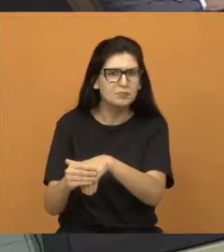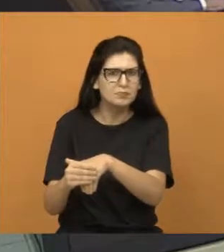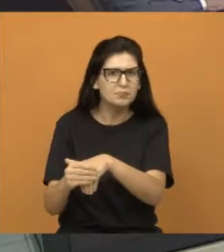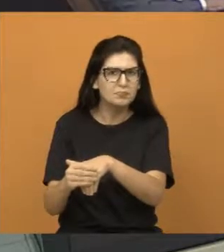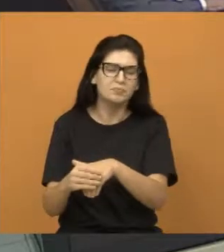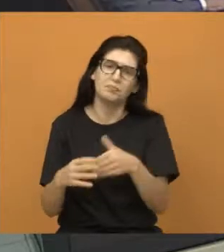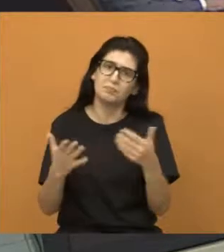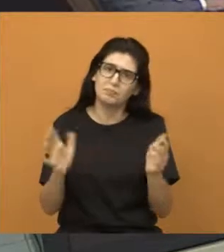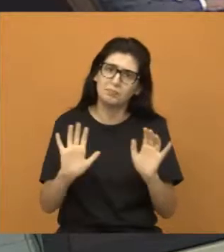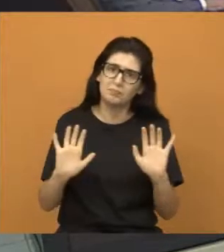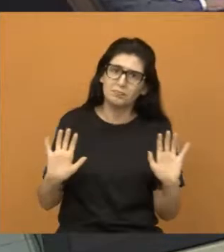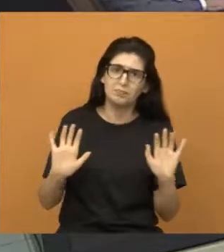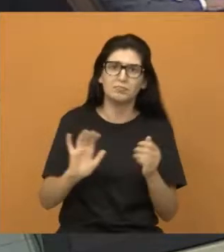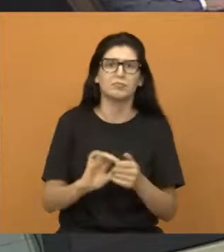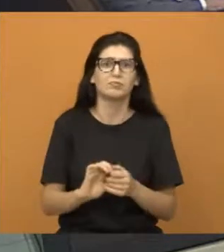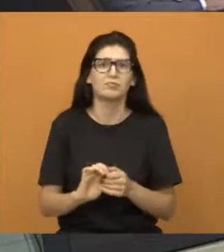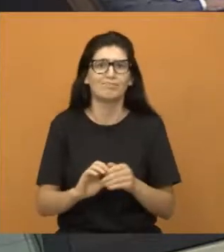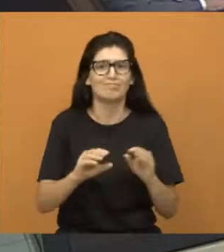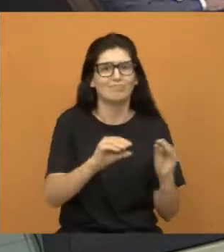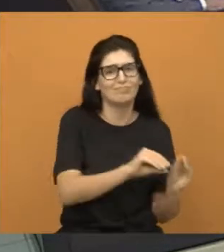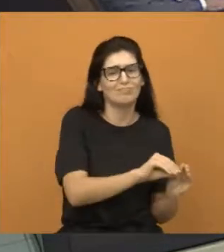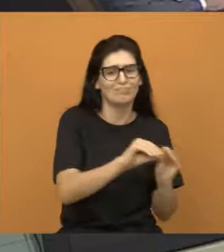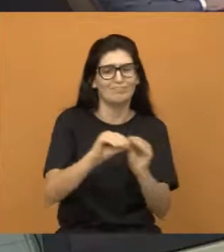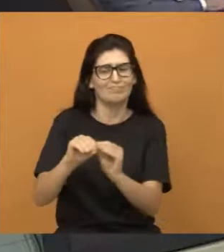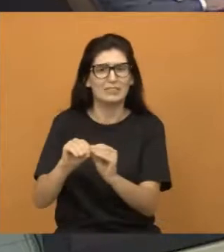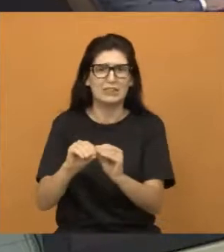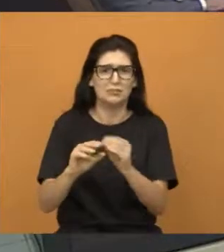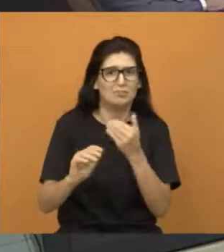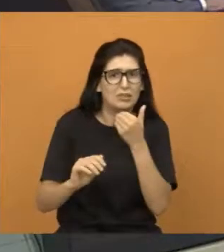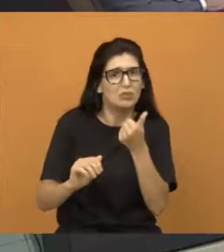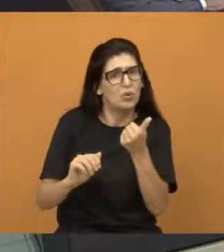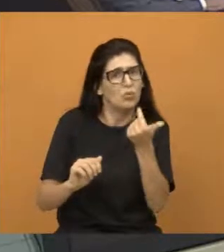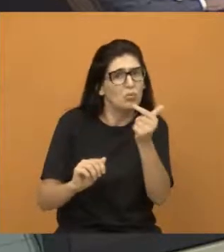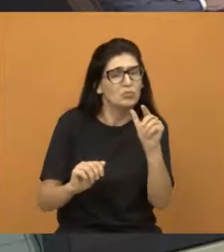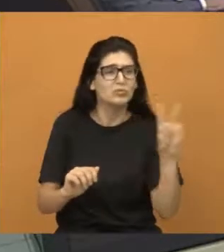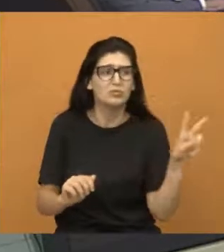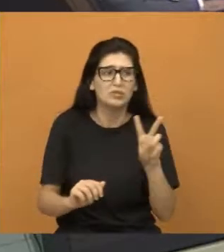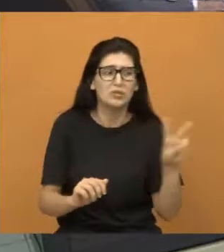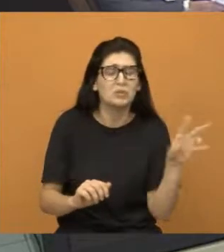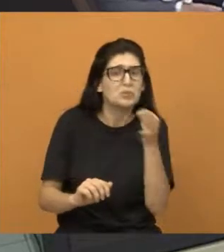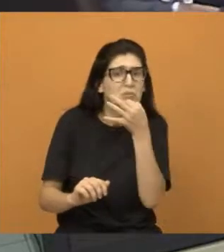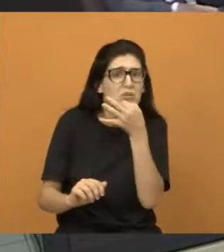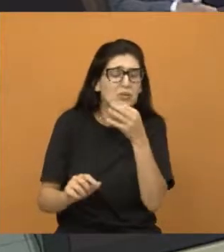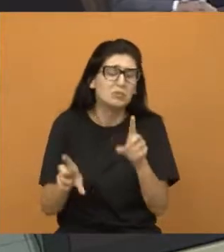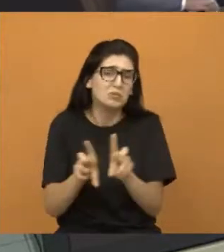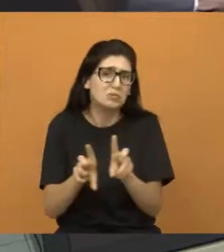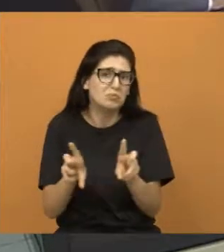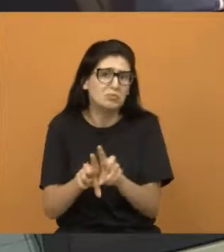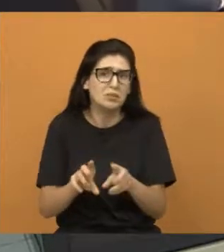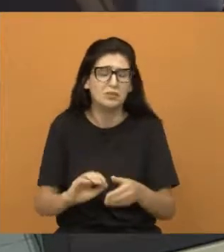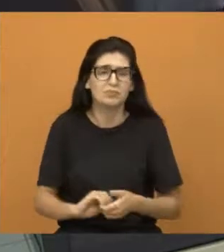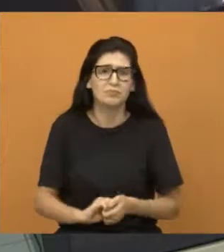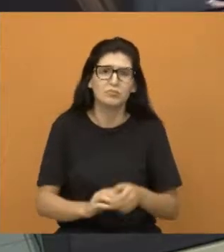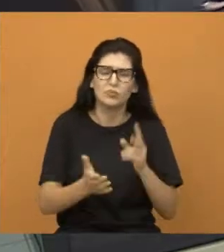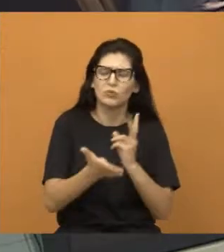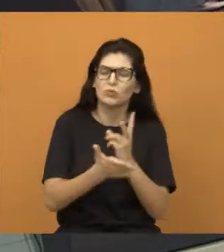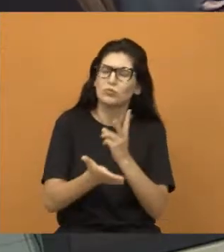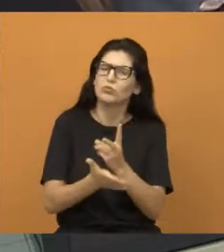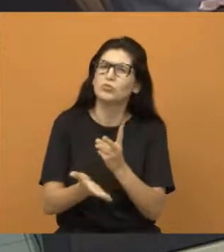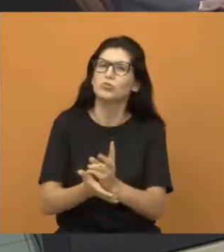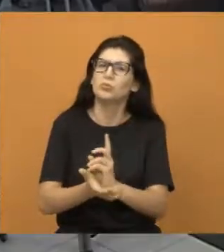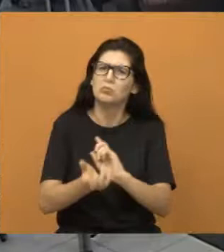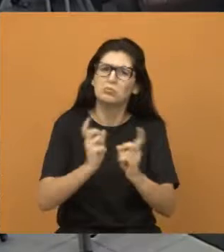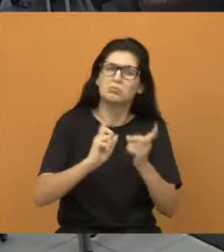Senhora presidente, eu retiro o pedido de adiamento, porque eu acho que outros vereadores querem debater também. O projeto continua em discussão.